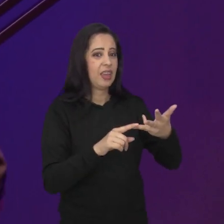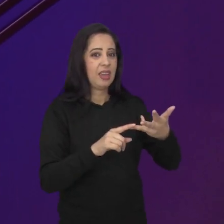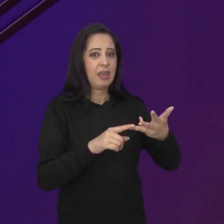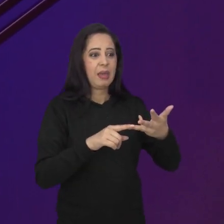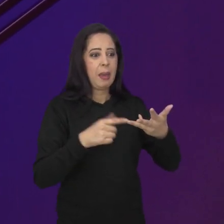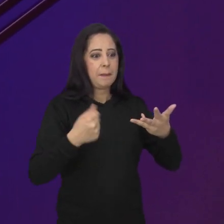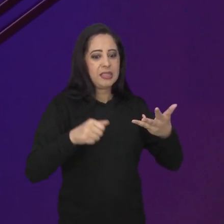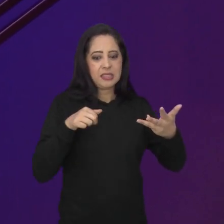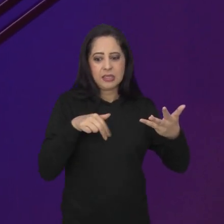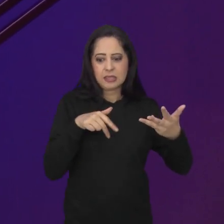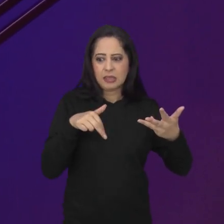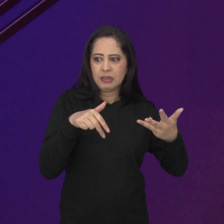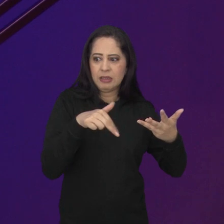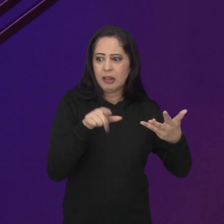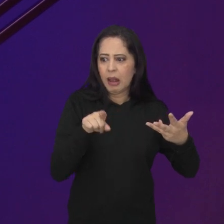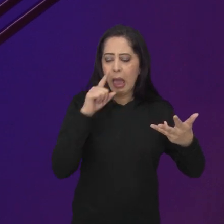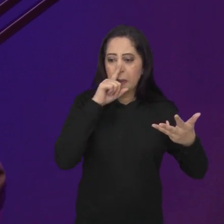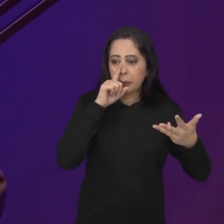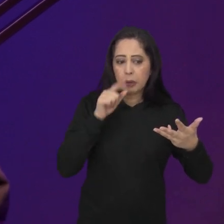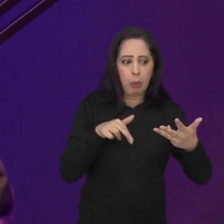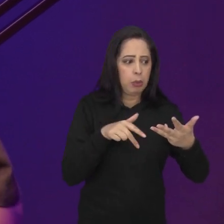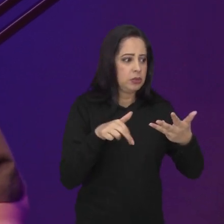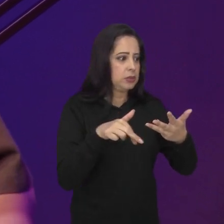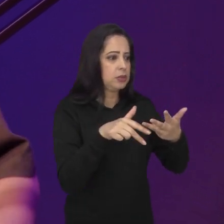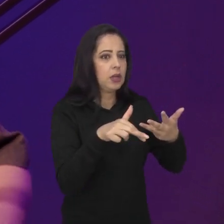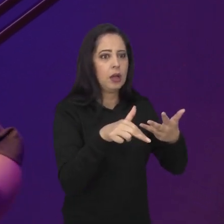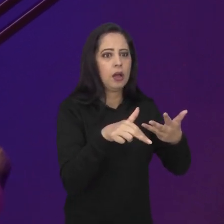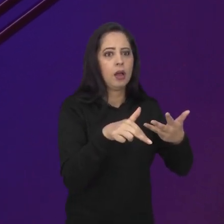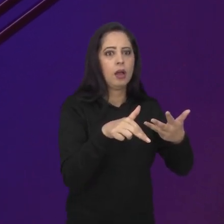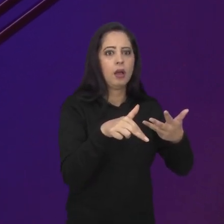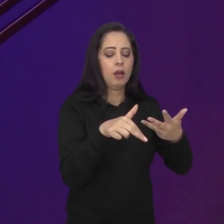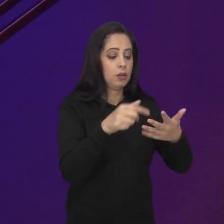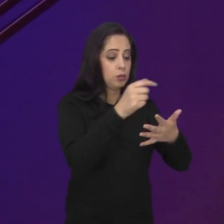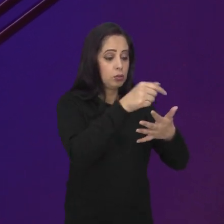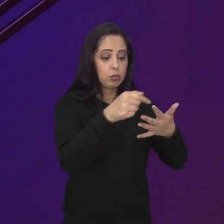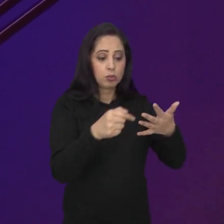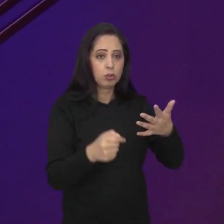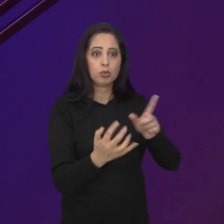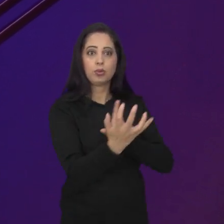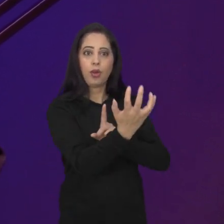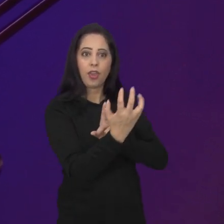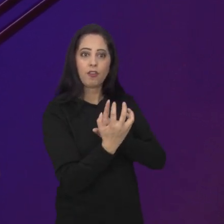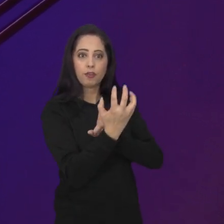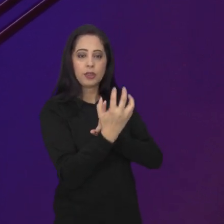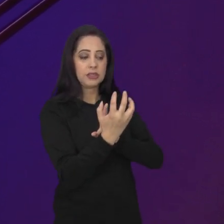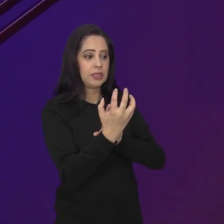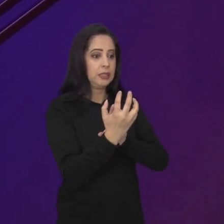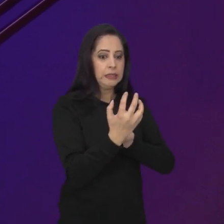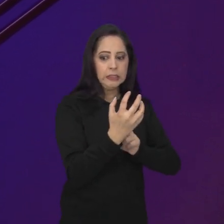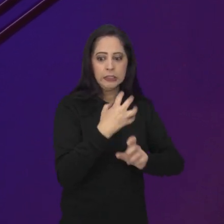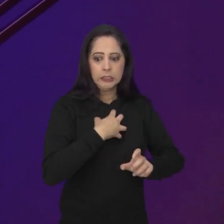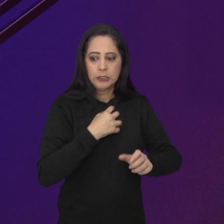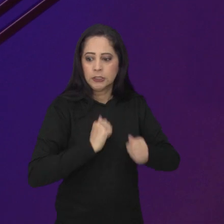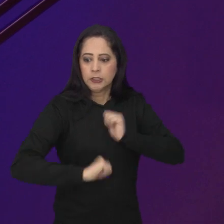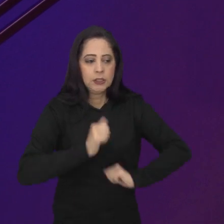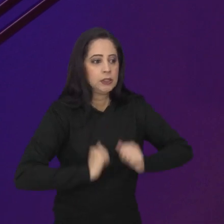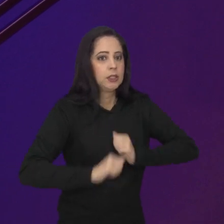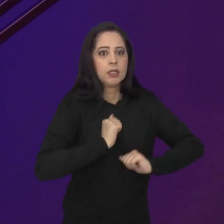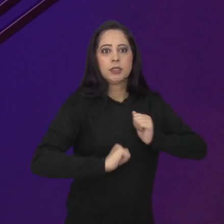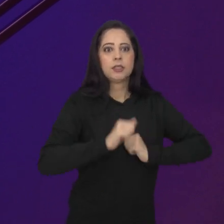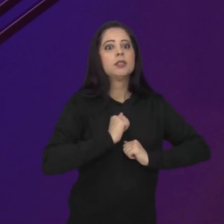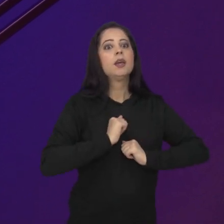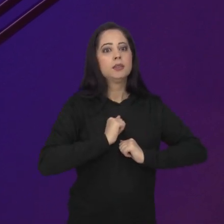casa, precisa passar por um lugar em que você sabe que é perigoso, você pode sofrer alguma coisa, todas essas questões fazem com que você